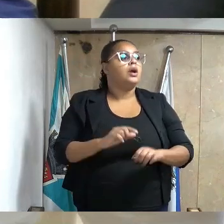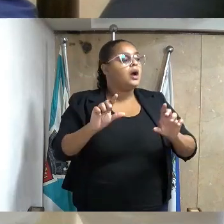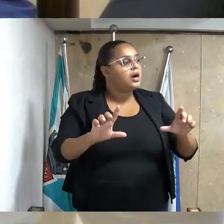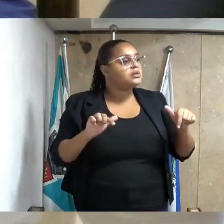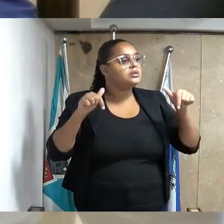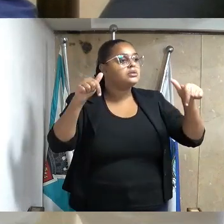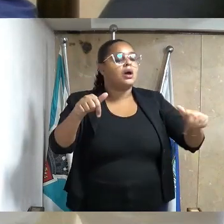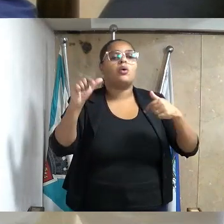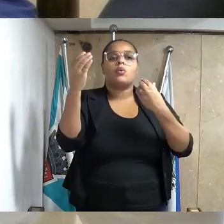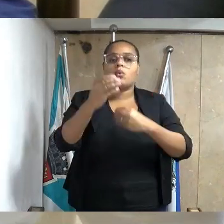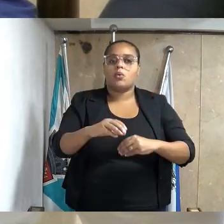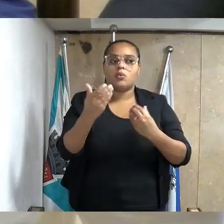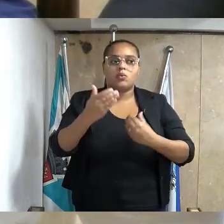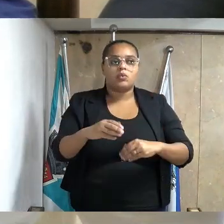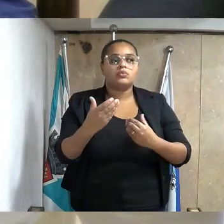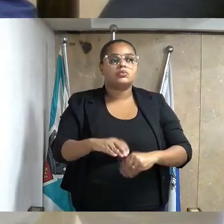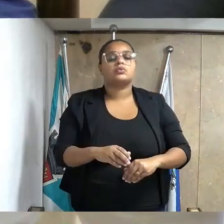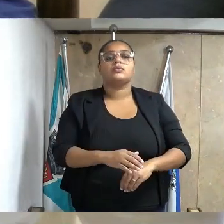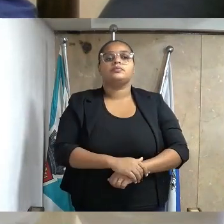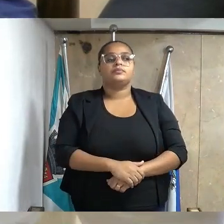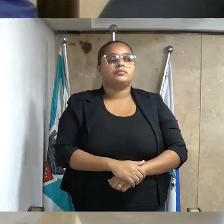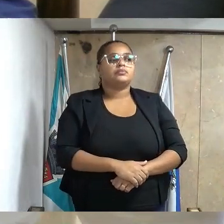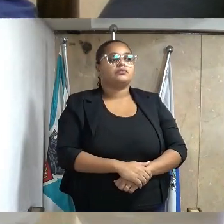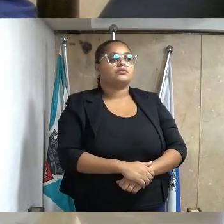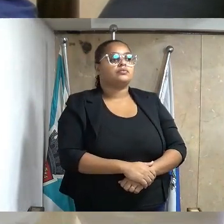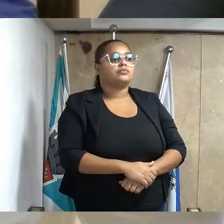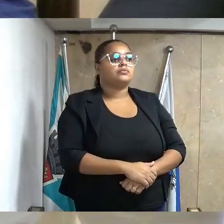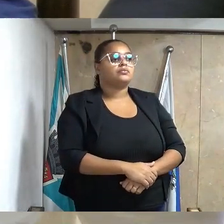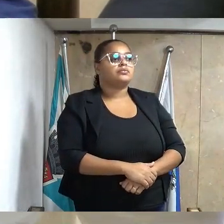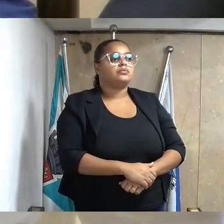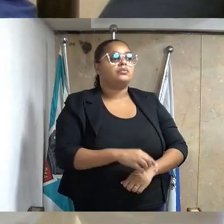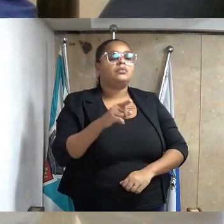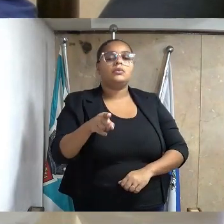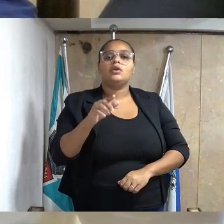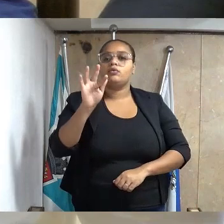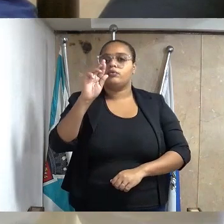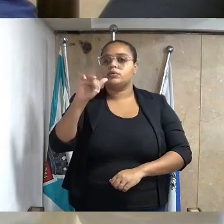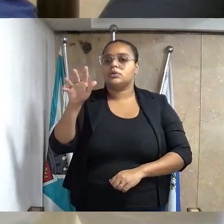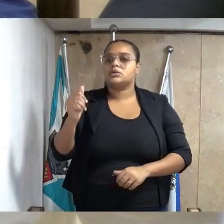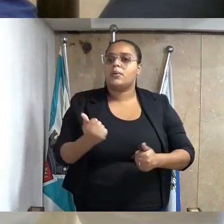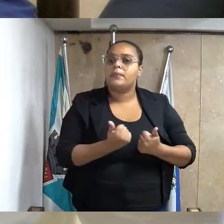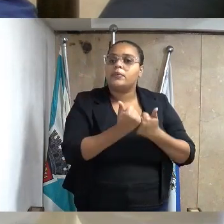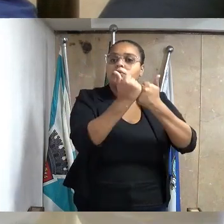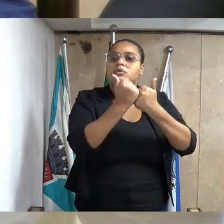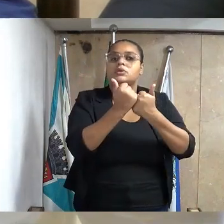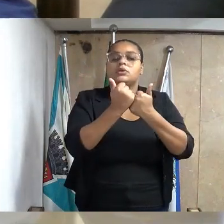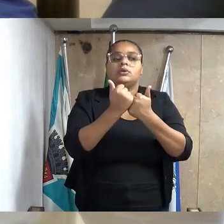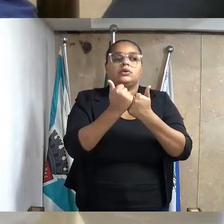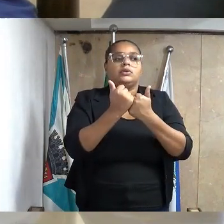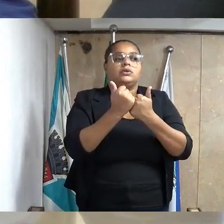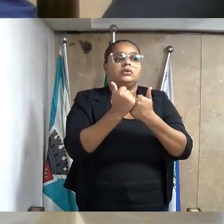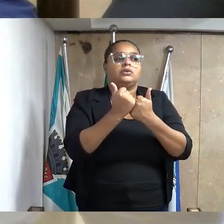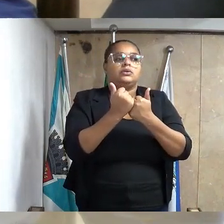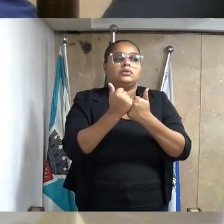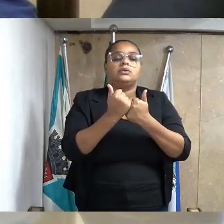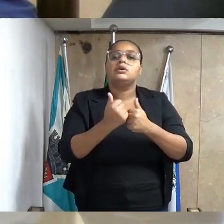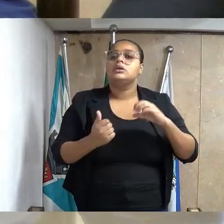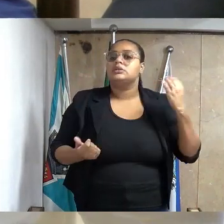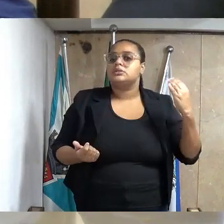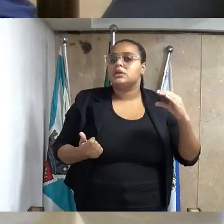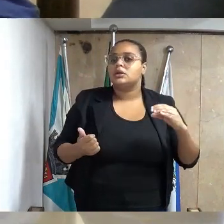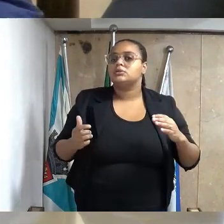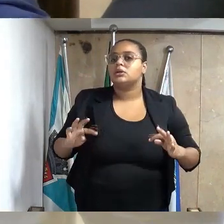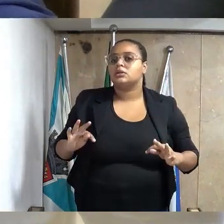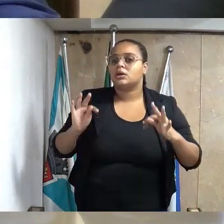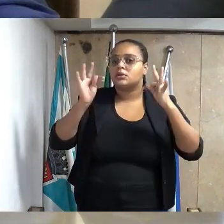de concurso público para o quadro funcional da Fundação de Apoio à Escola Técnica, Ciência, Tecnologia, Esporte,